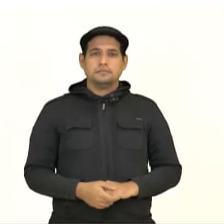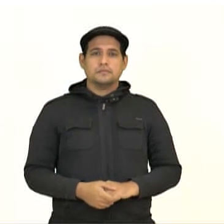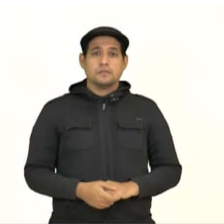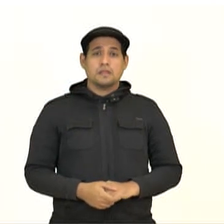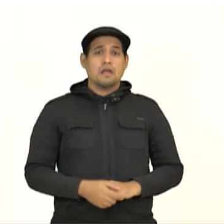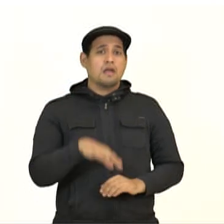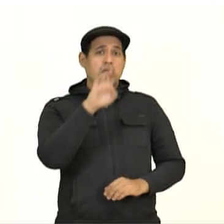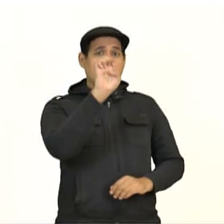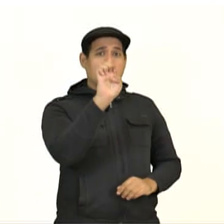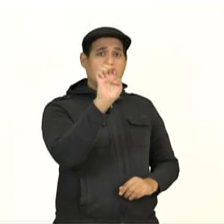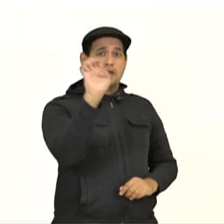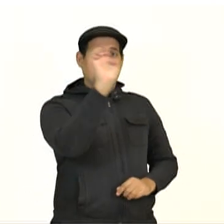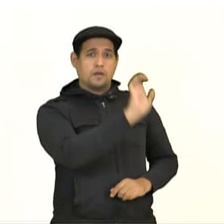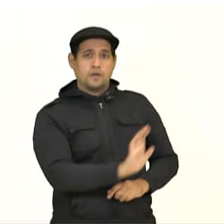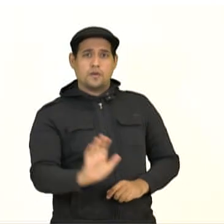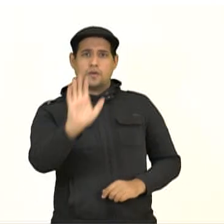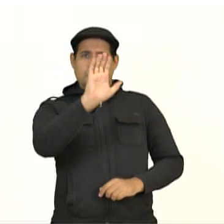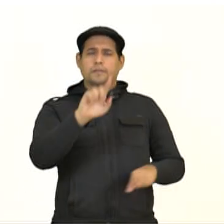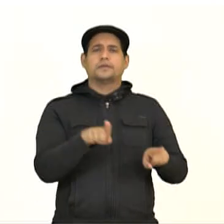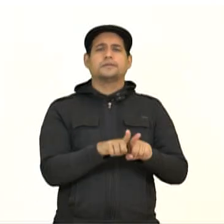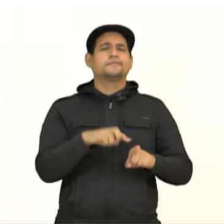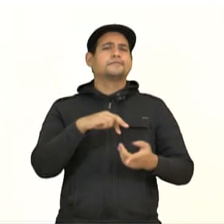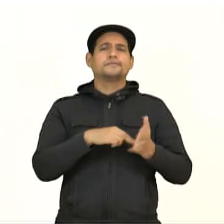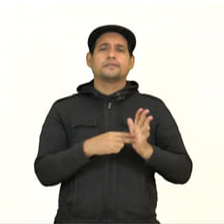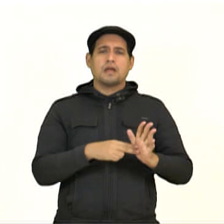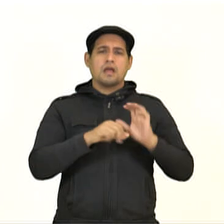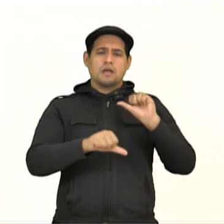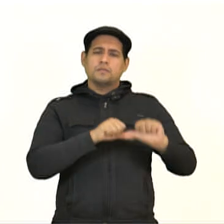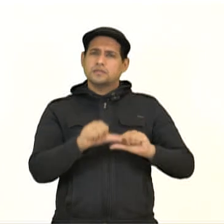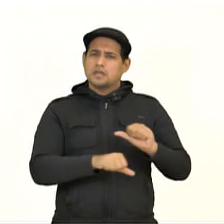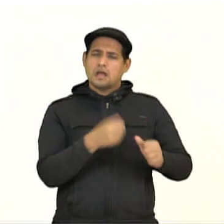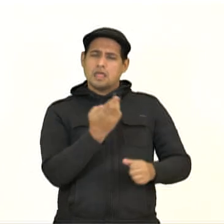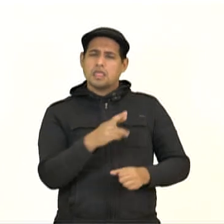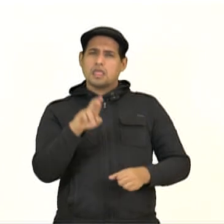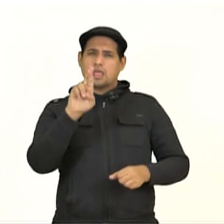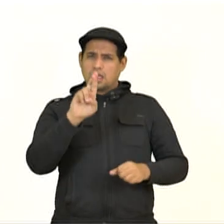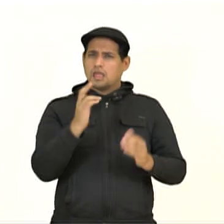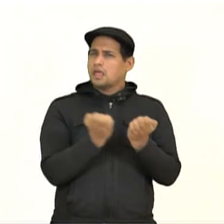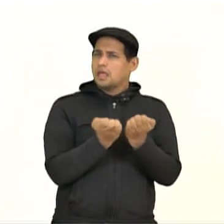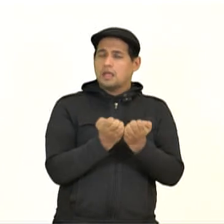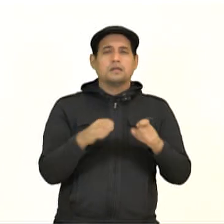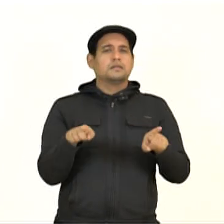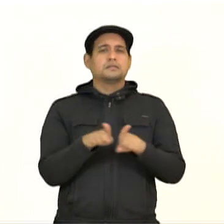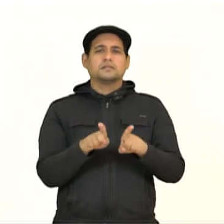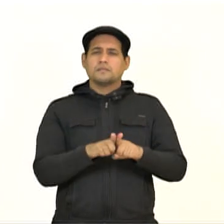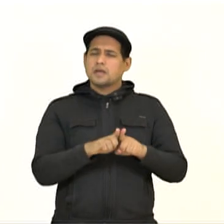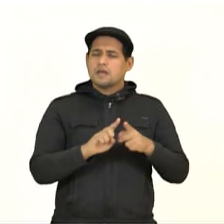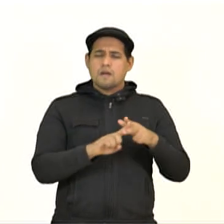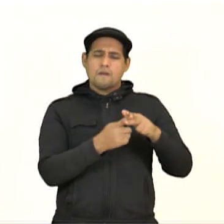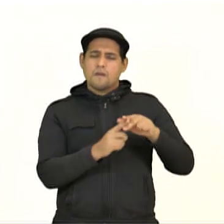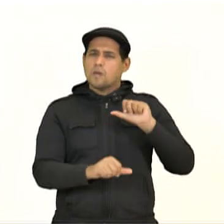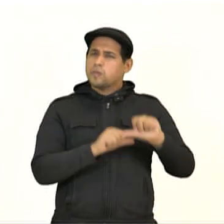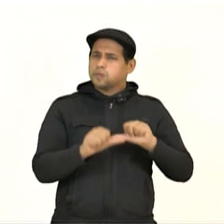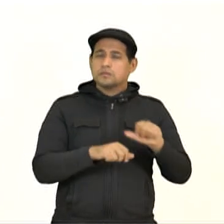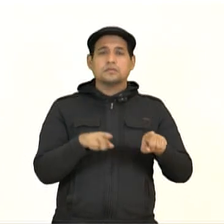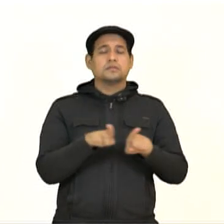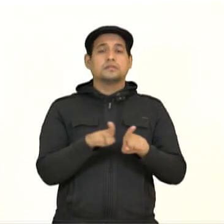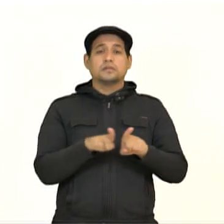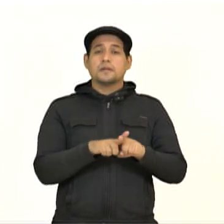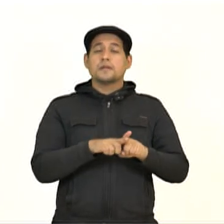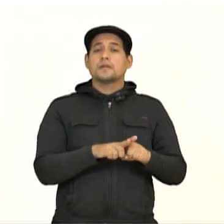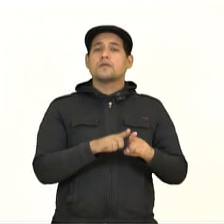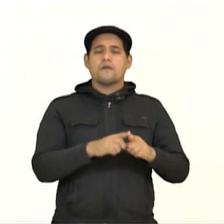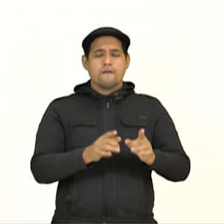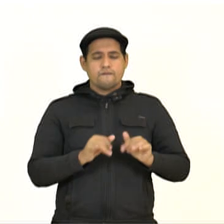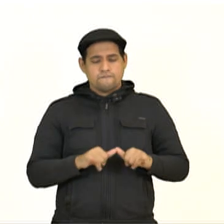A Europa moderna. A reforma protestante, a formação dos Estados nacionais absolutistas e o